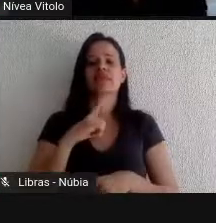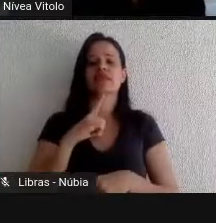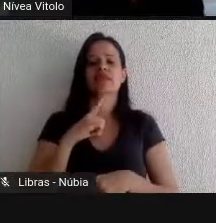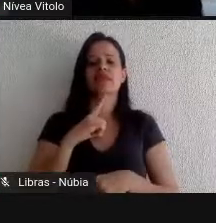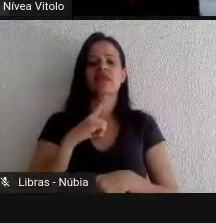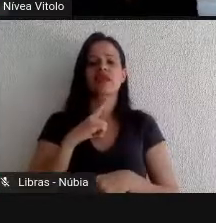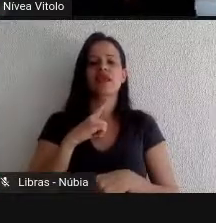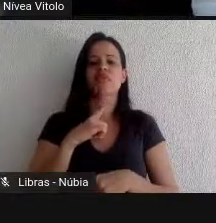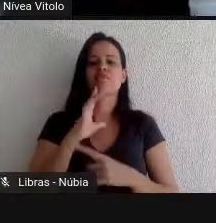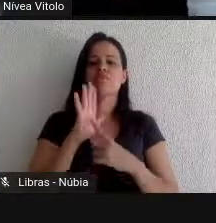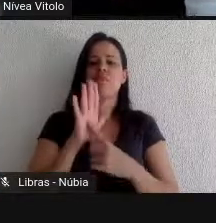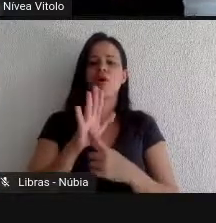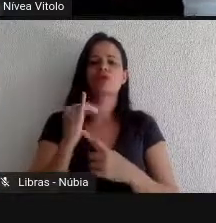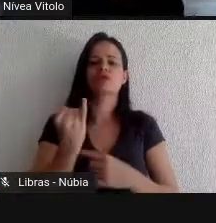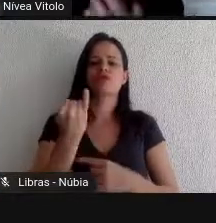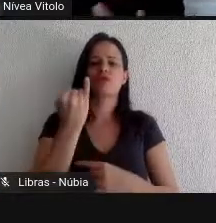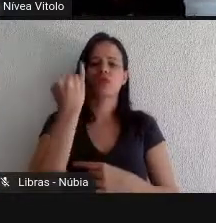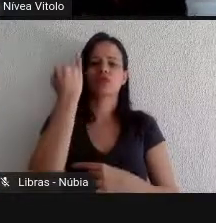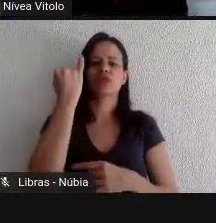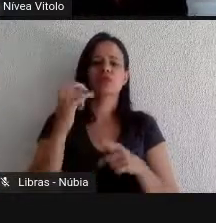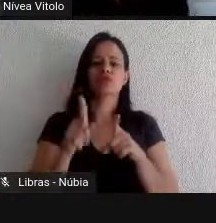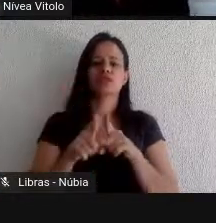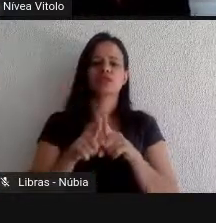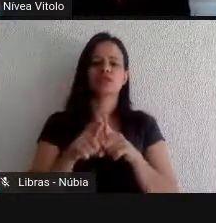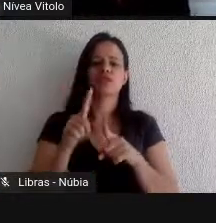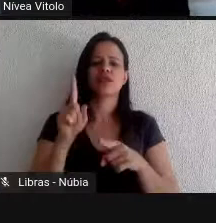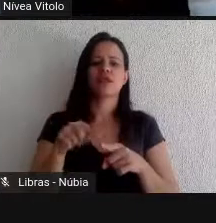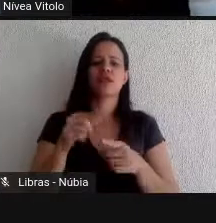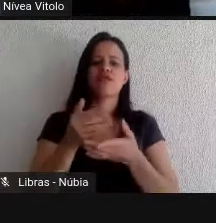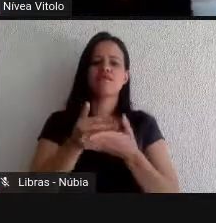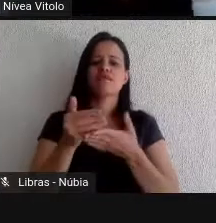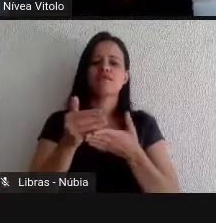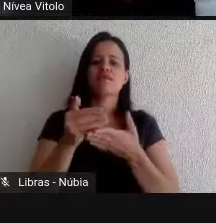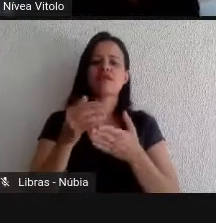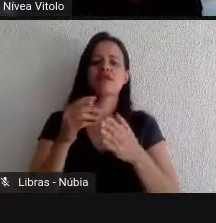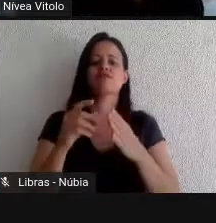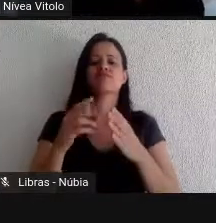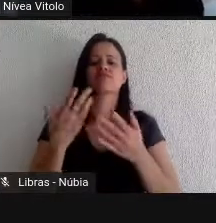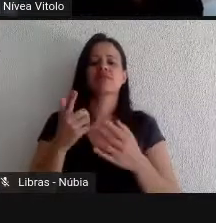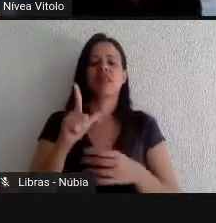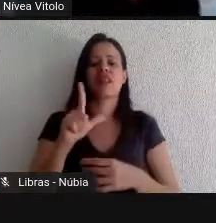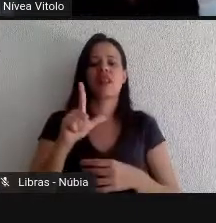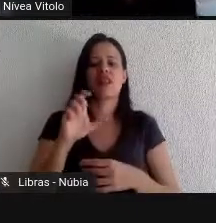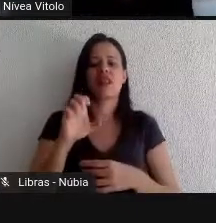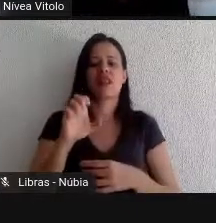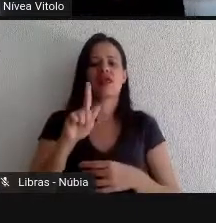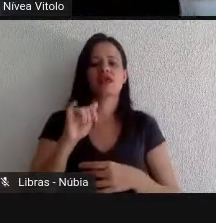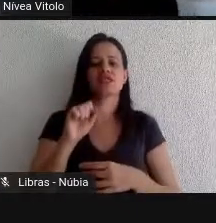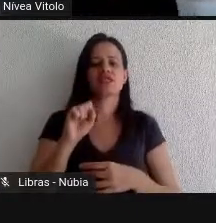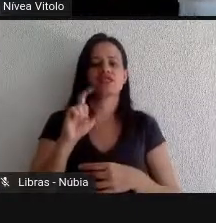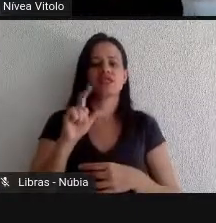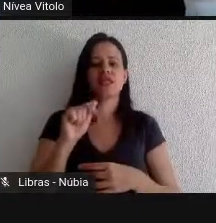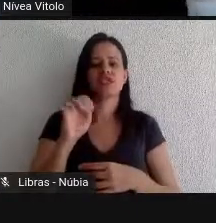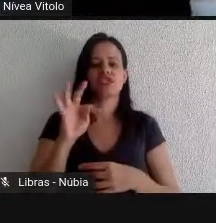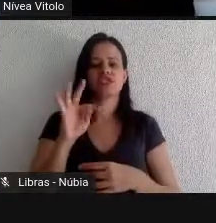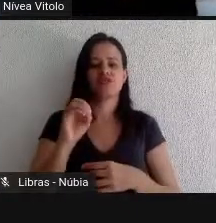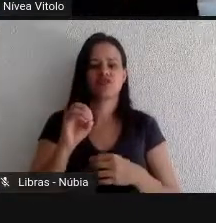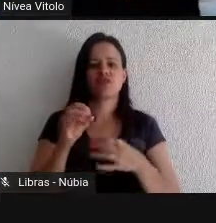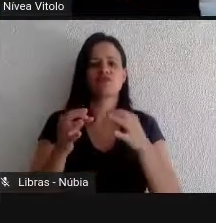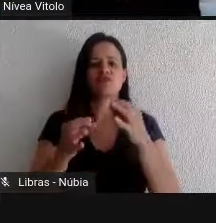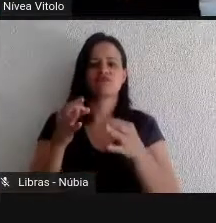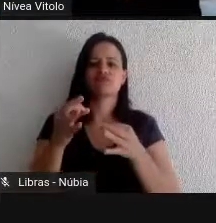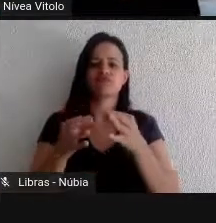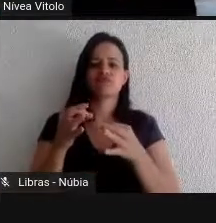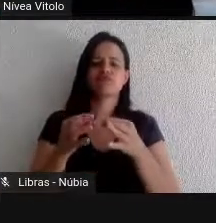foram expressivas, né, tanto no caso das de iniciativa do Legislativo como do Executivo.